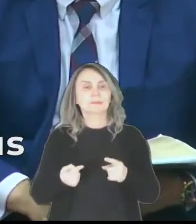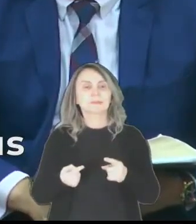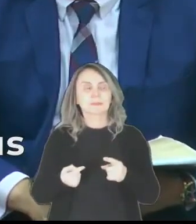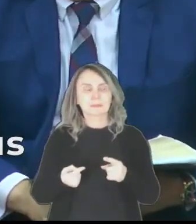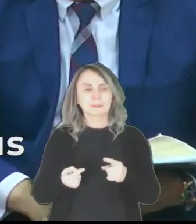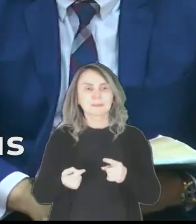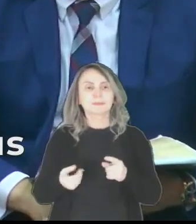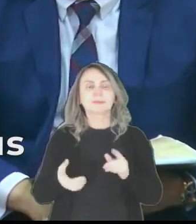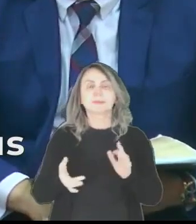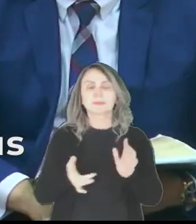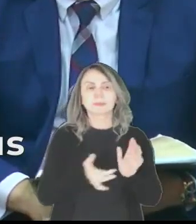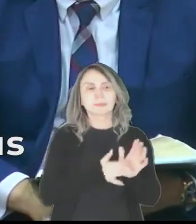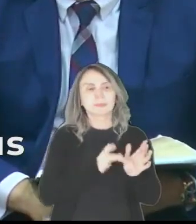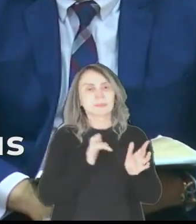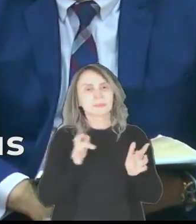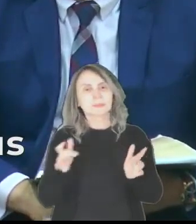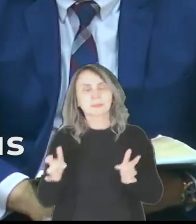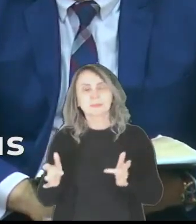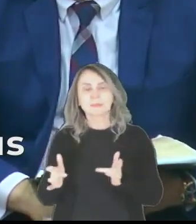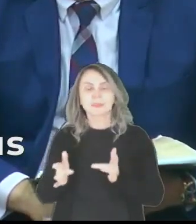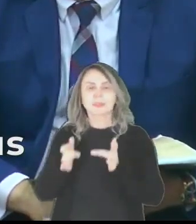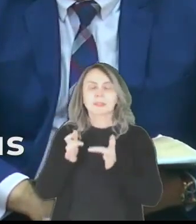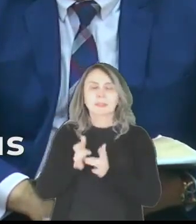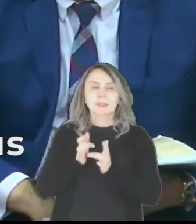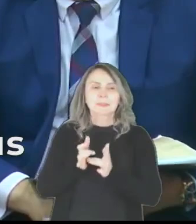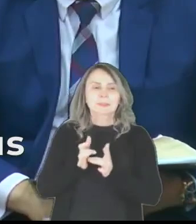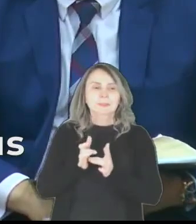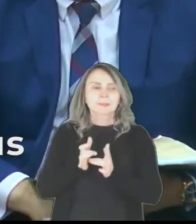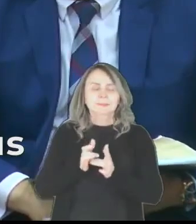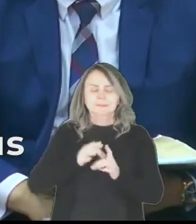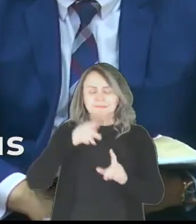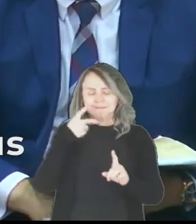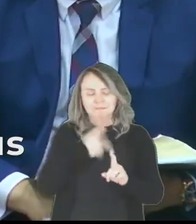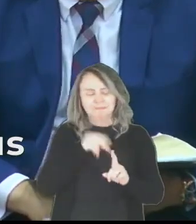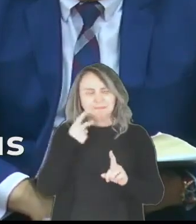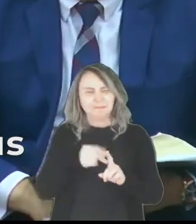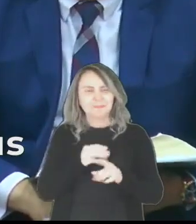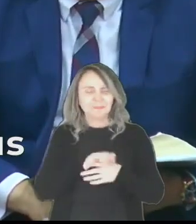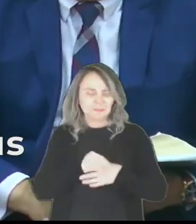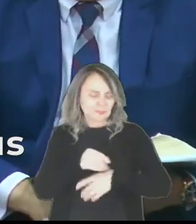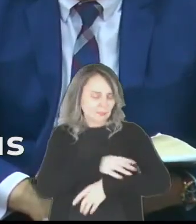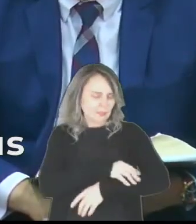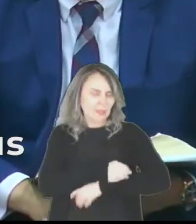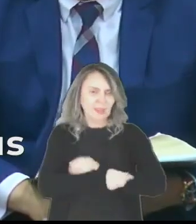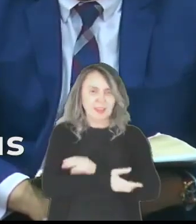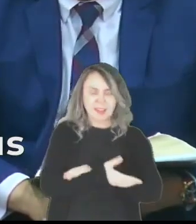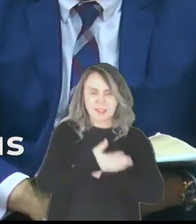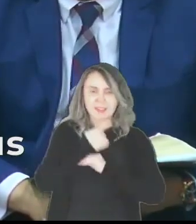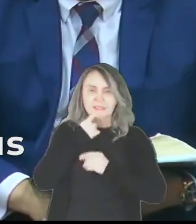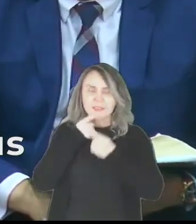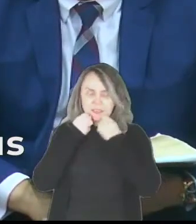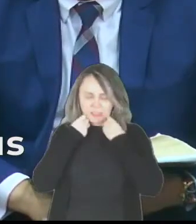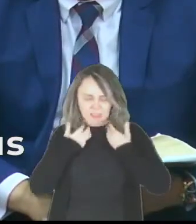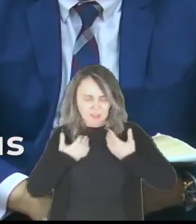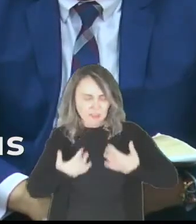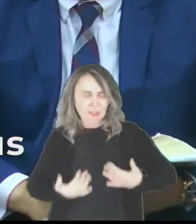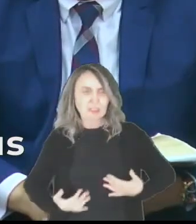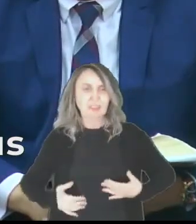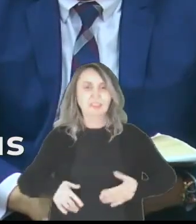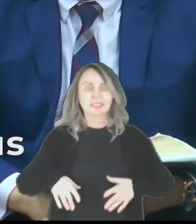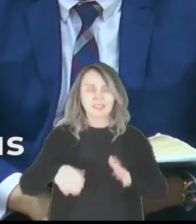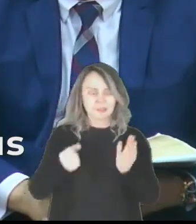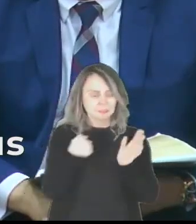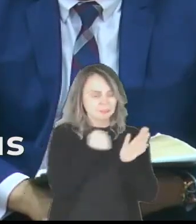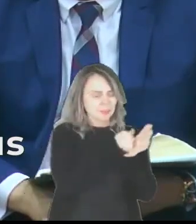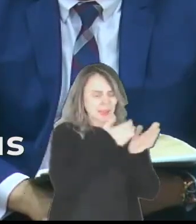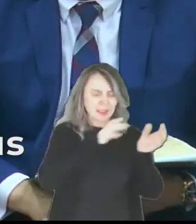irmãos? E moído pelas nossas iniquidades. Para Jesus nos salvar,